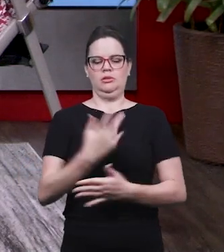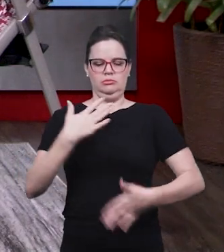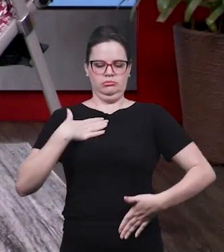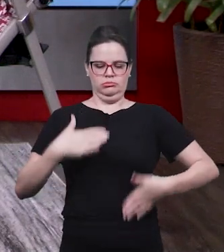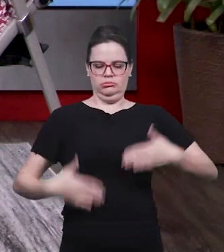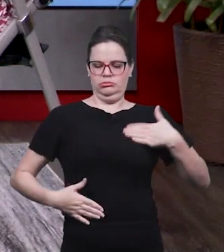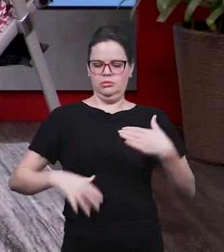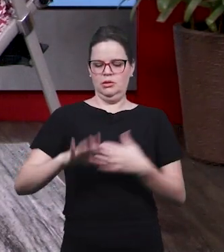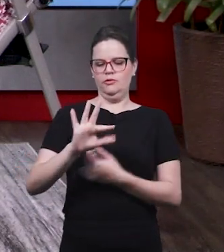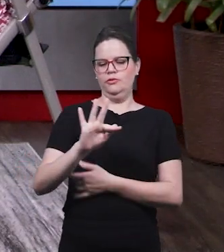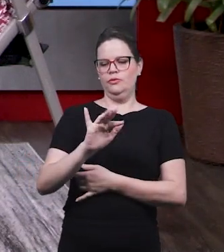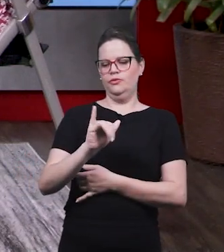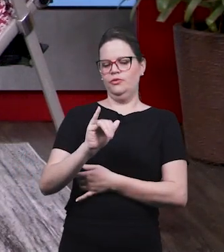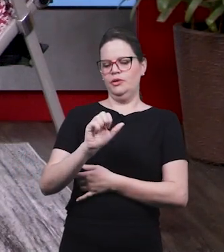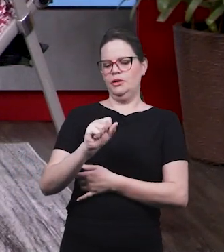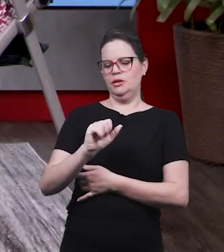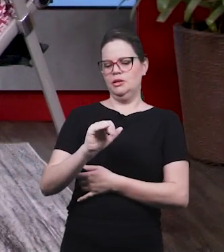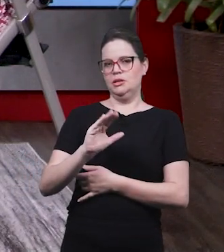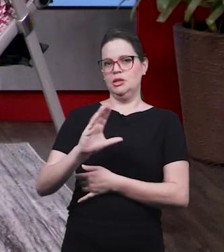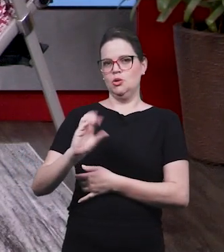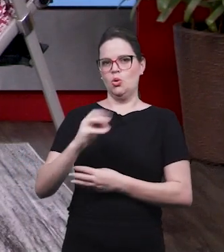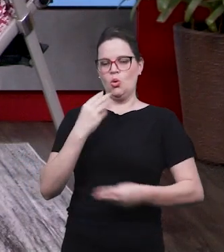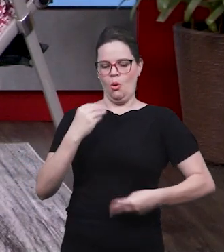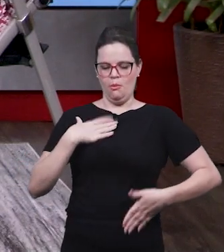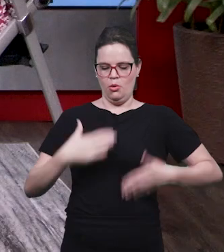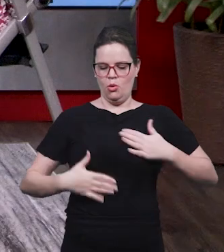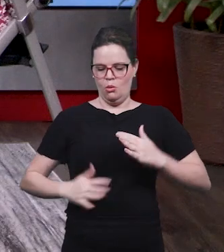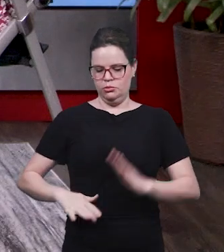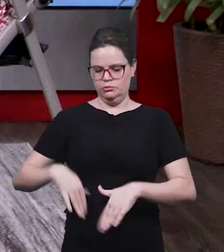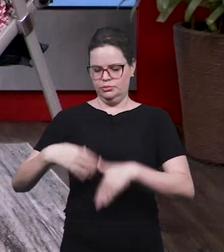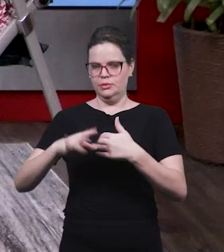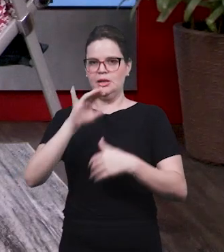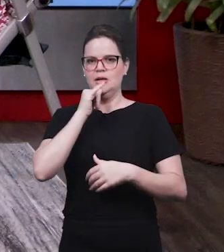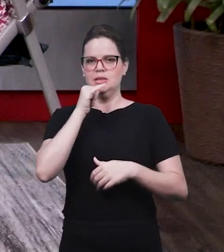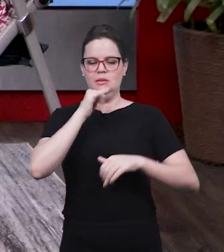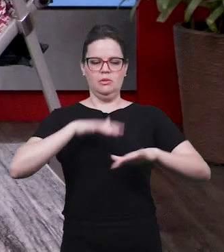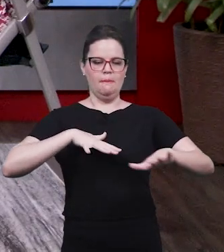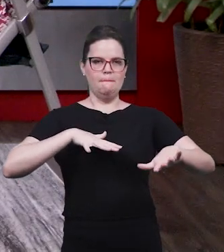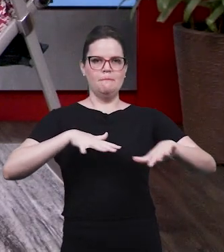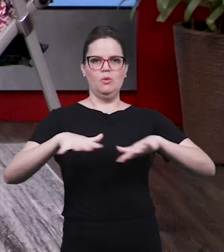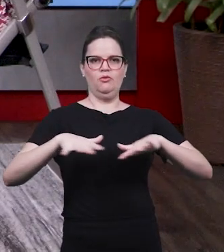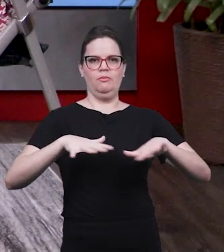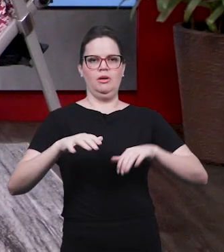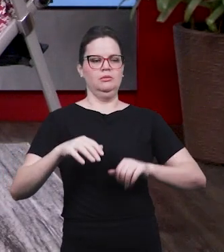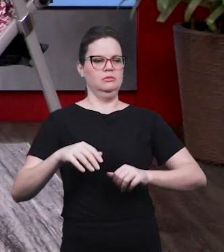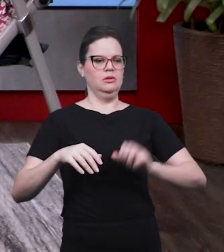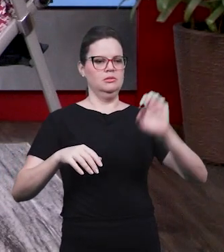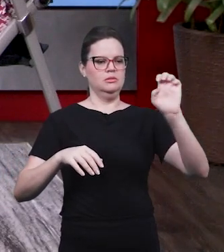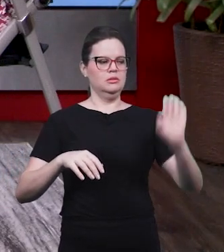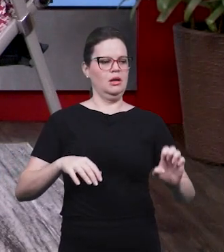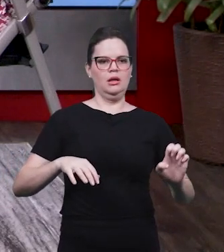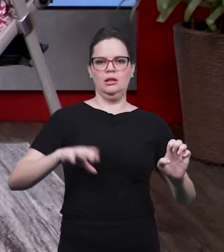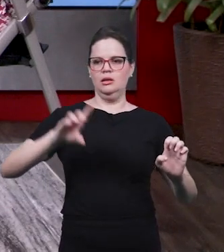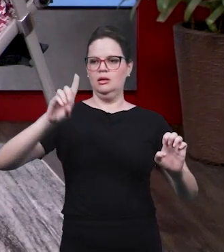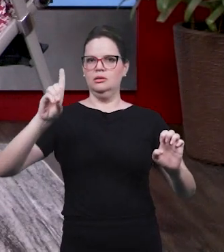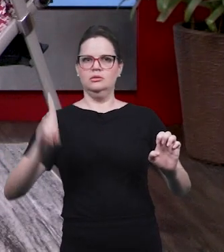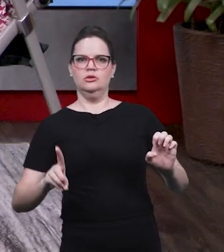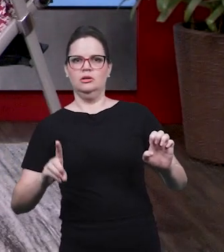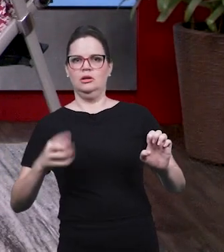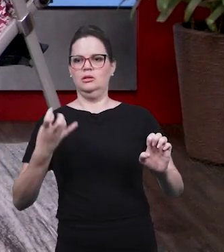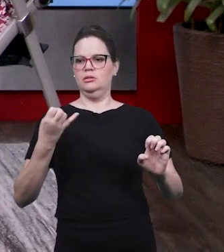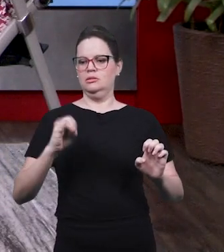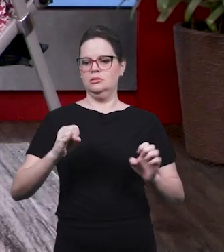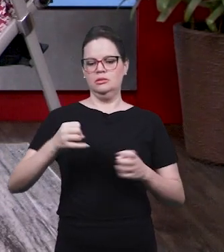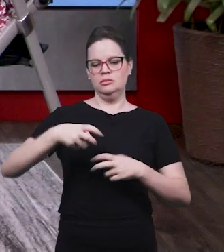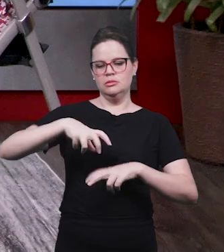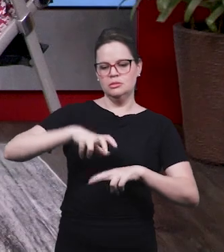observar numa criança em relação ao desenvolvimento físico? A coordenação motora. Então, se aquela criança, como ela senta,